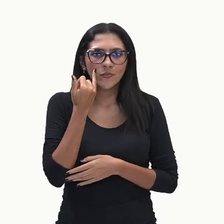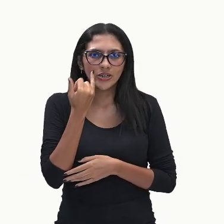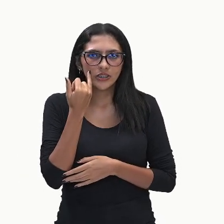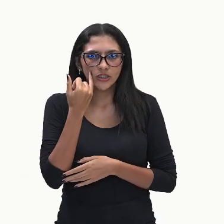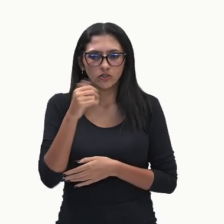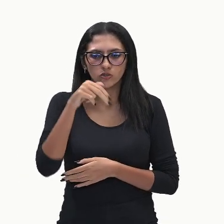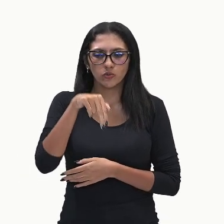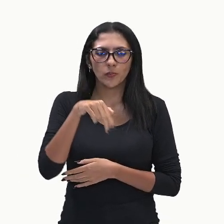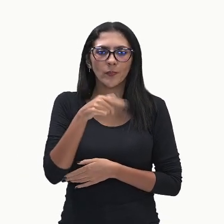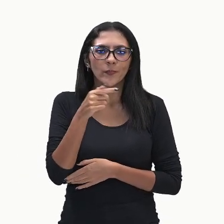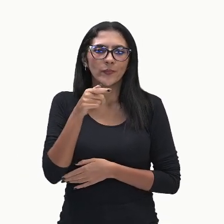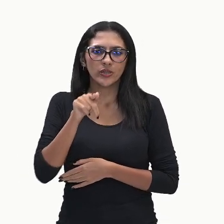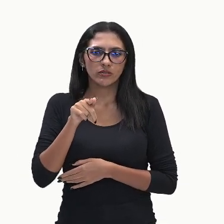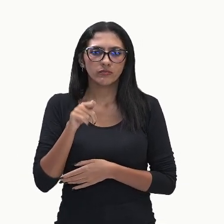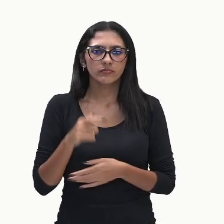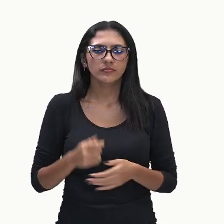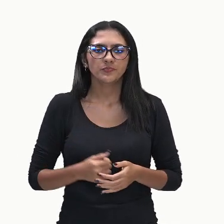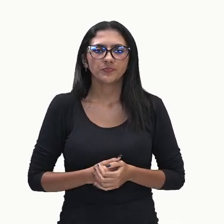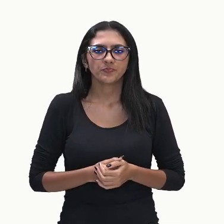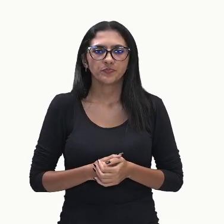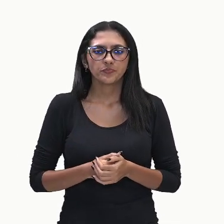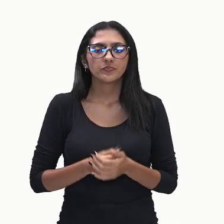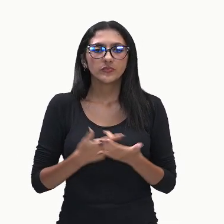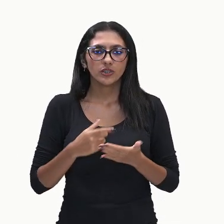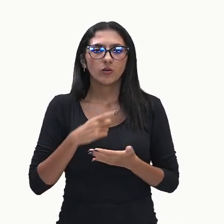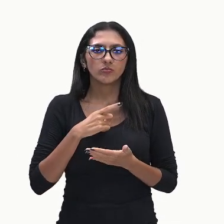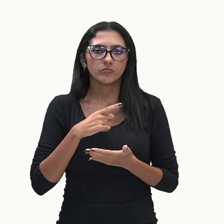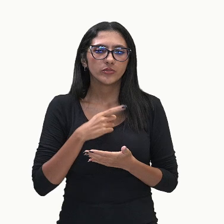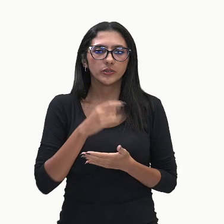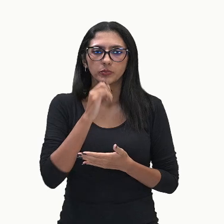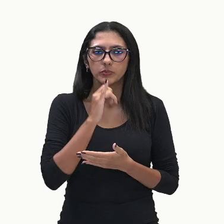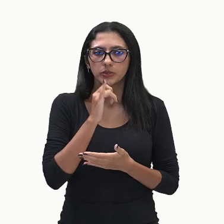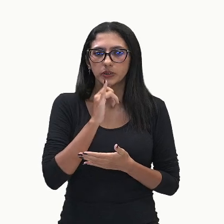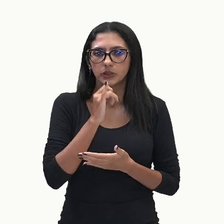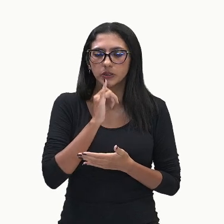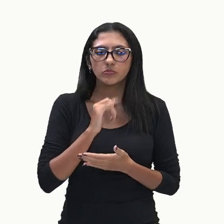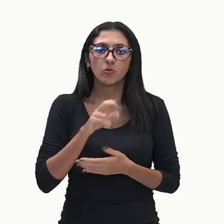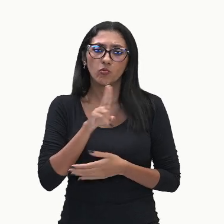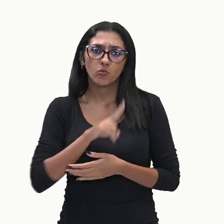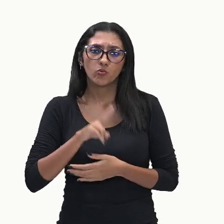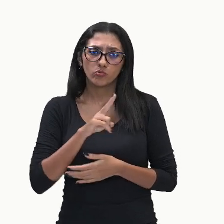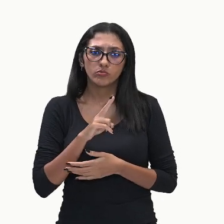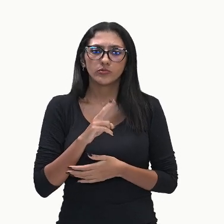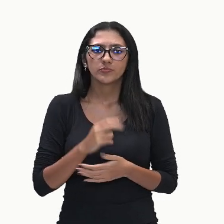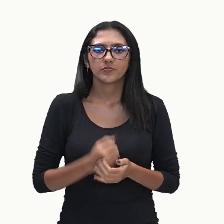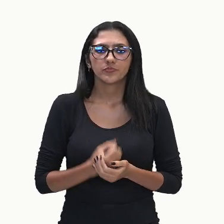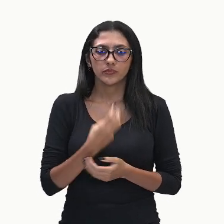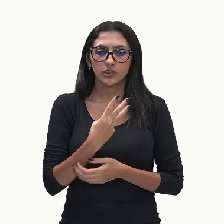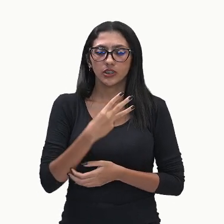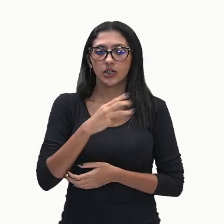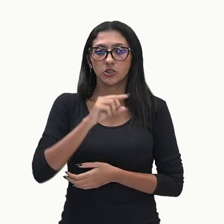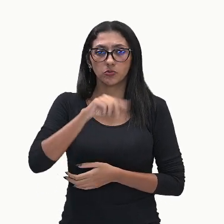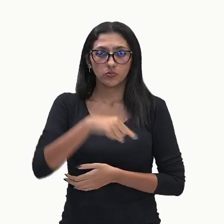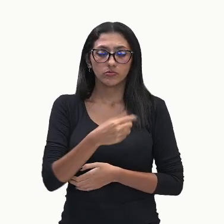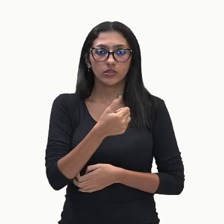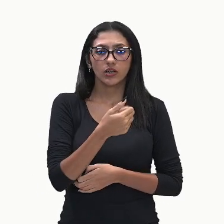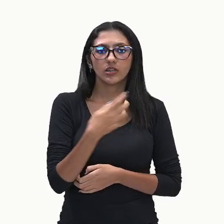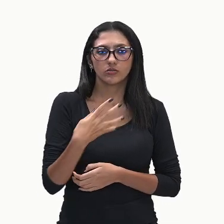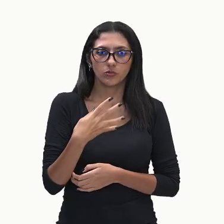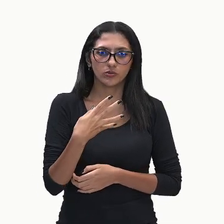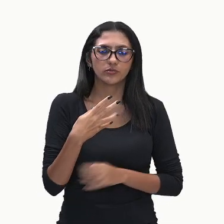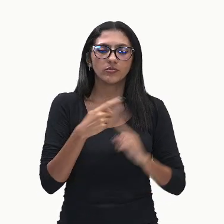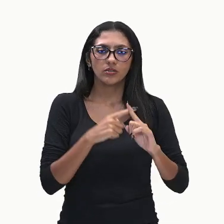vai trabalhar com ele igual a 3,14. Então, eu vou ter